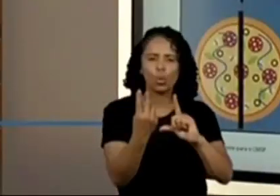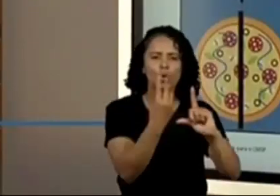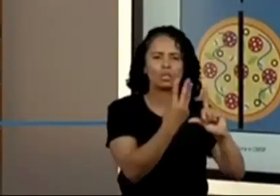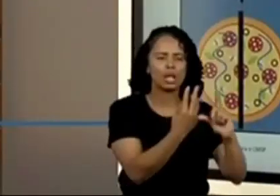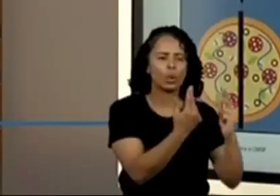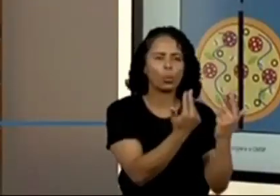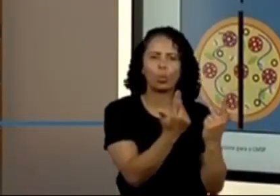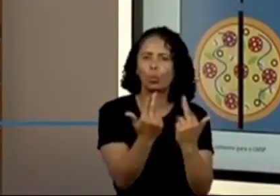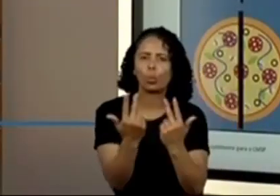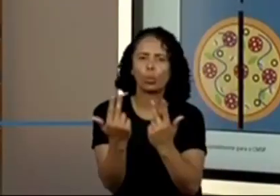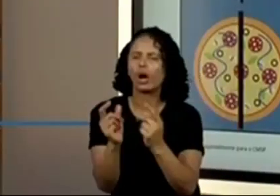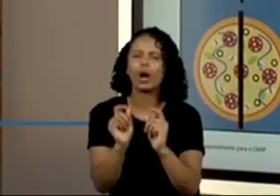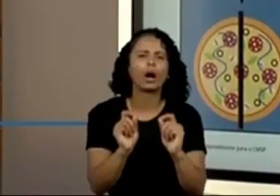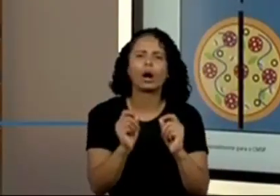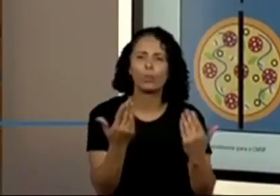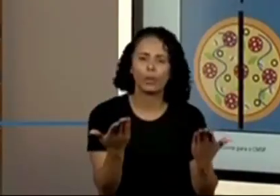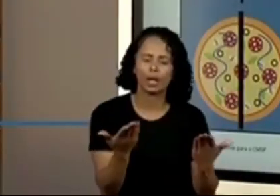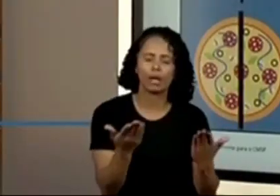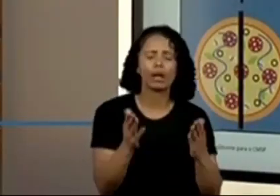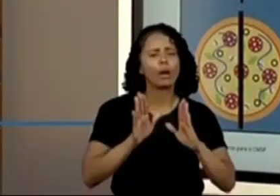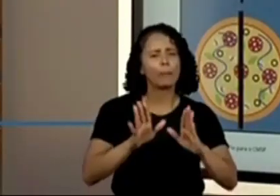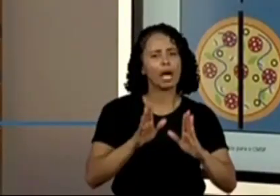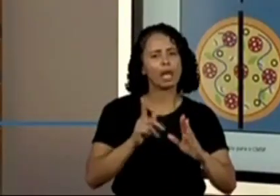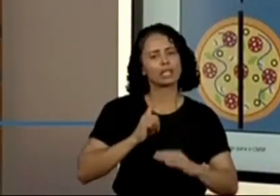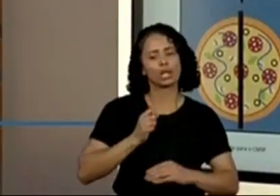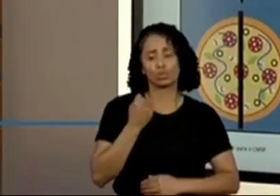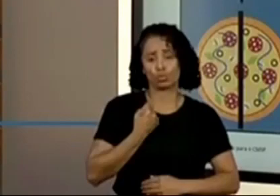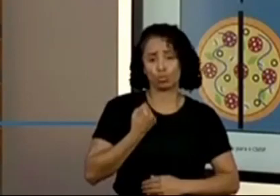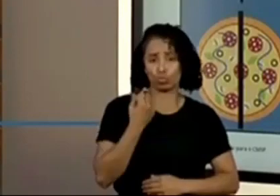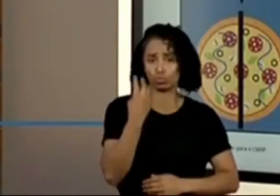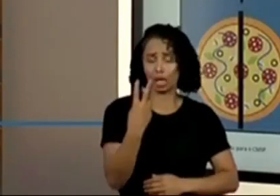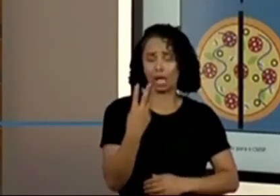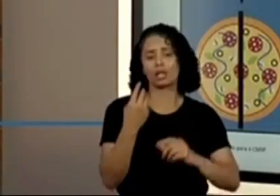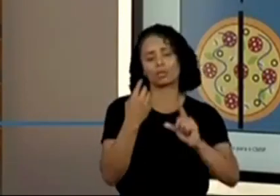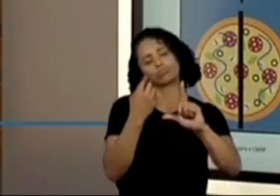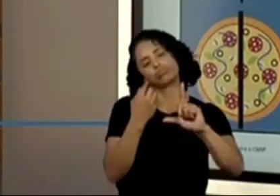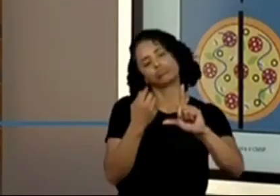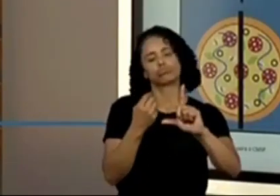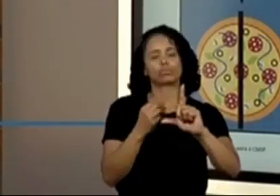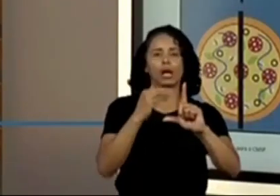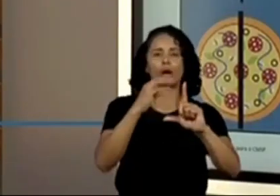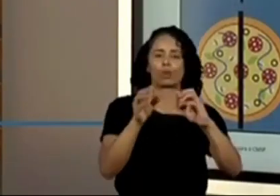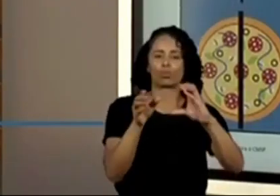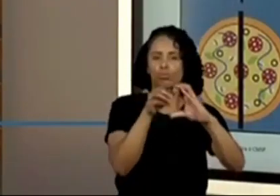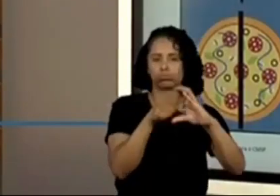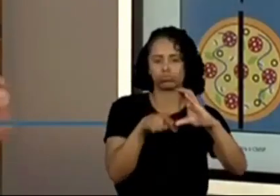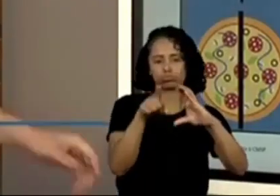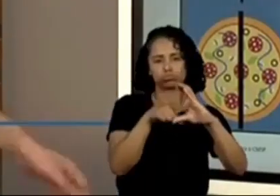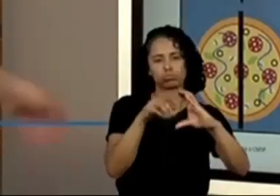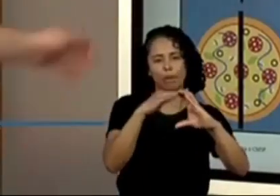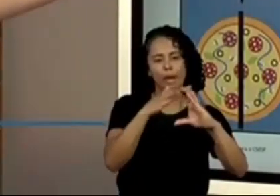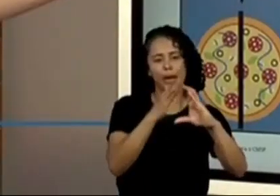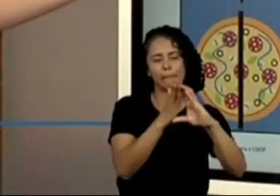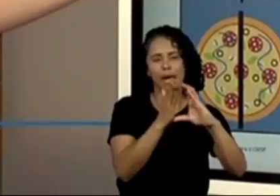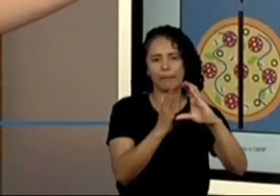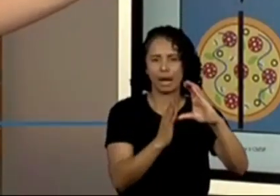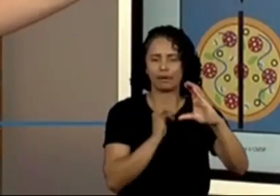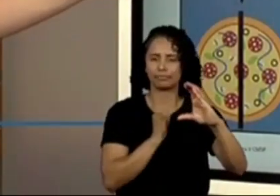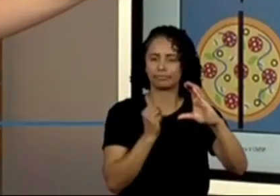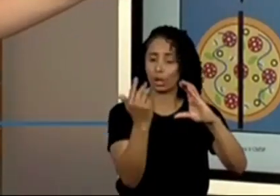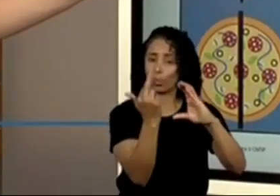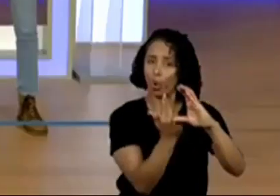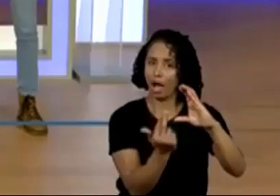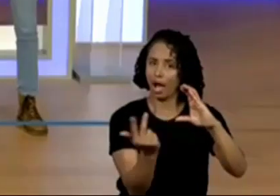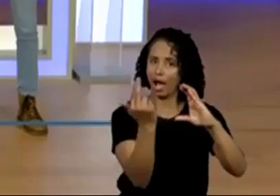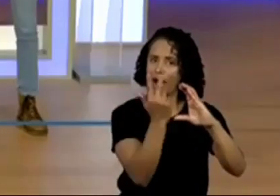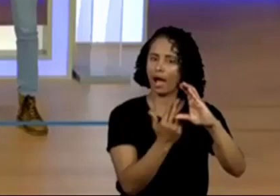Então, qual o tamanho, se está dividido de igual ou não. Então, essa seria mais ou menos a ideia, beleza? Perfeito, entendido. A Sofia